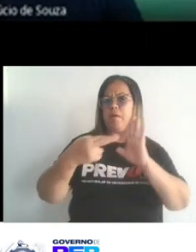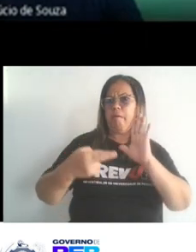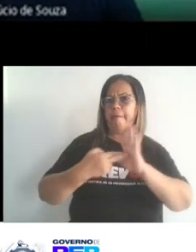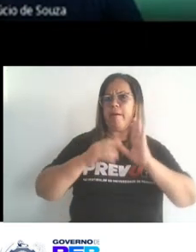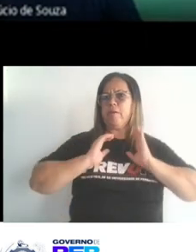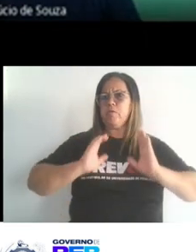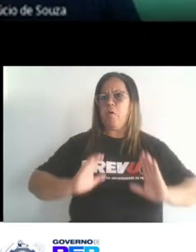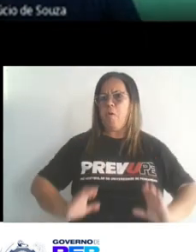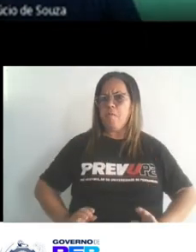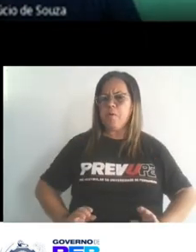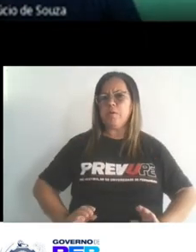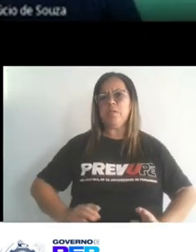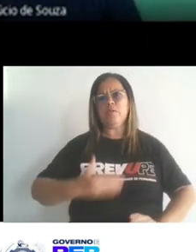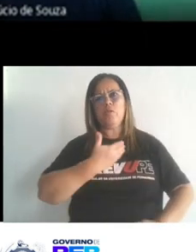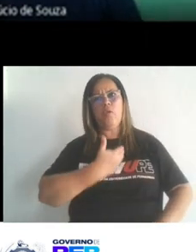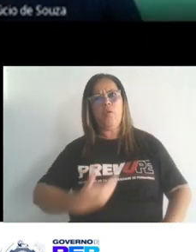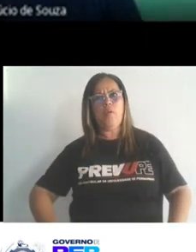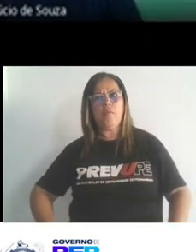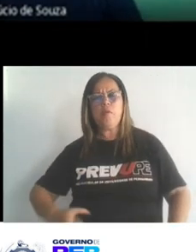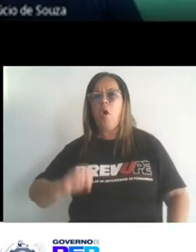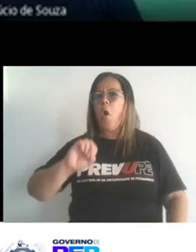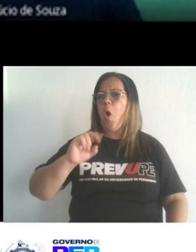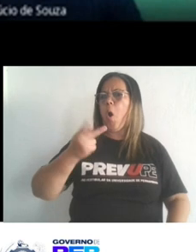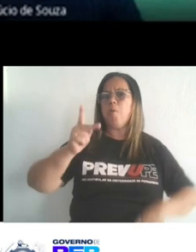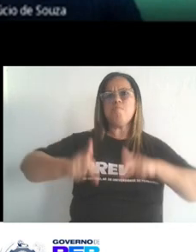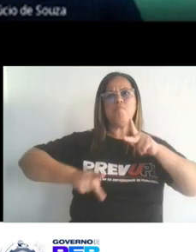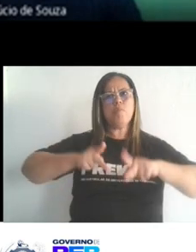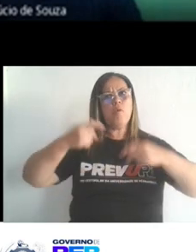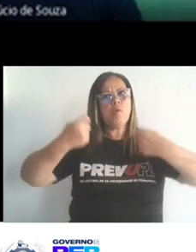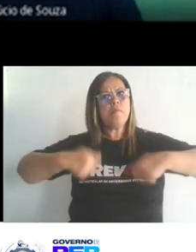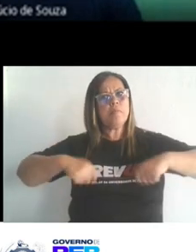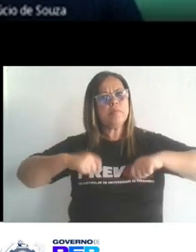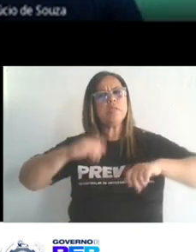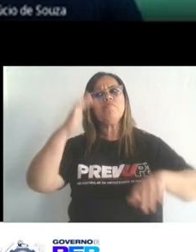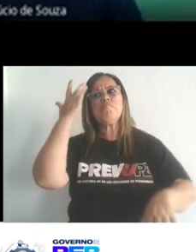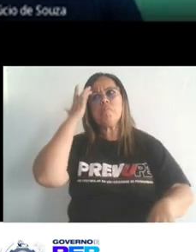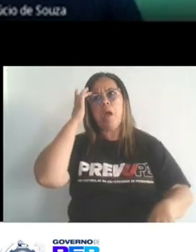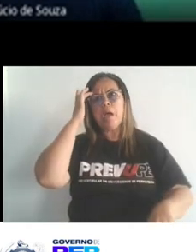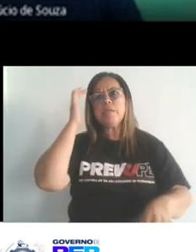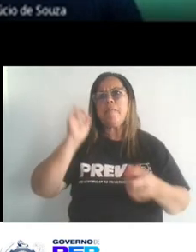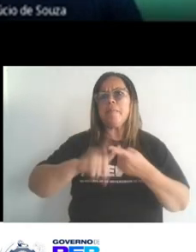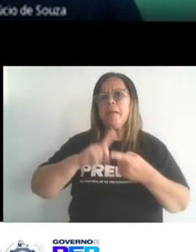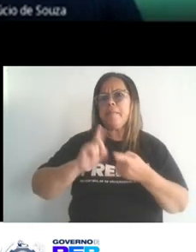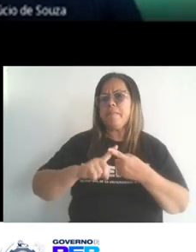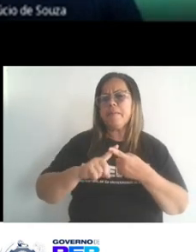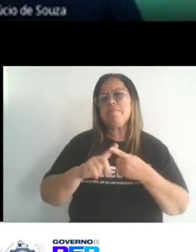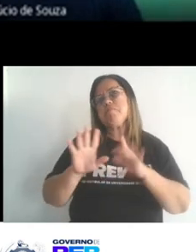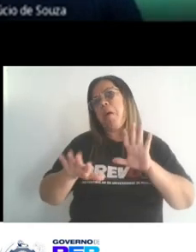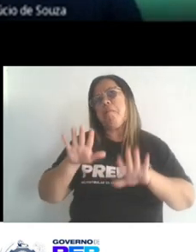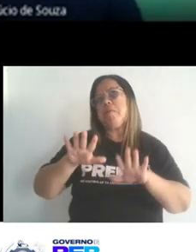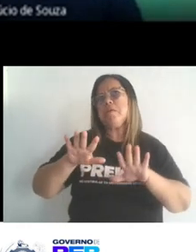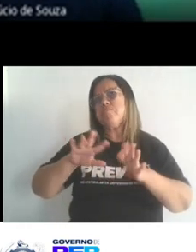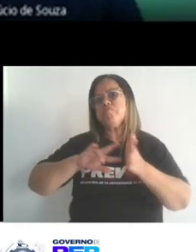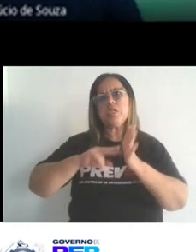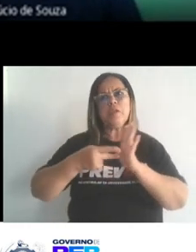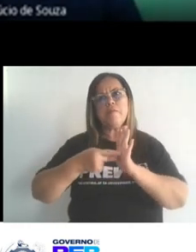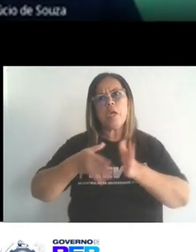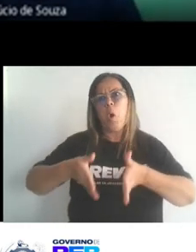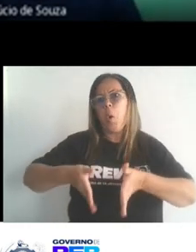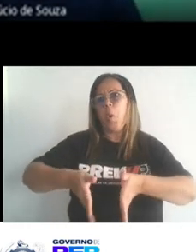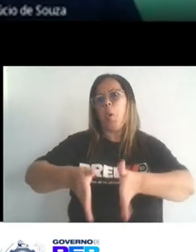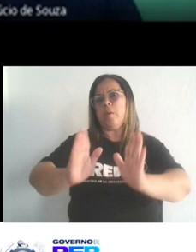o governo se não o povo considera necessárias provavelmente também significa estradas